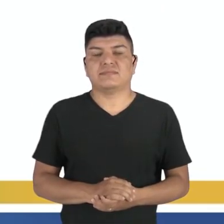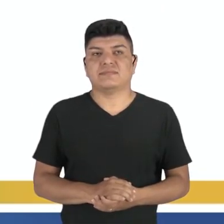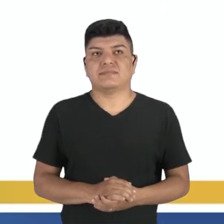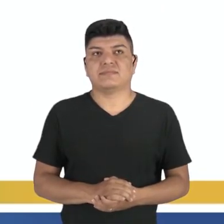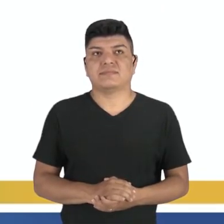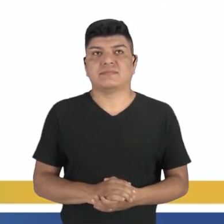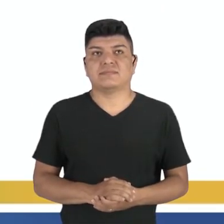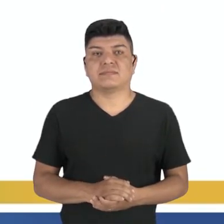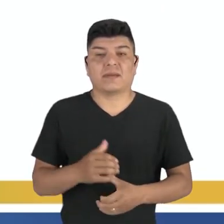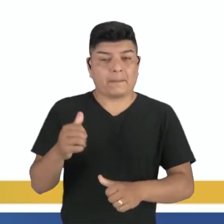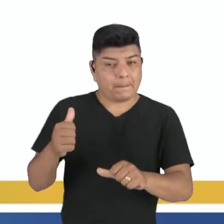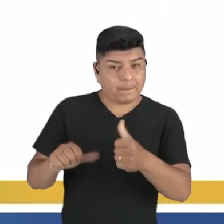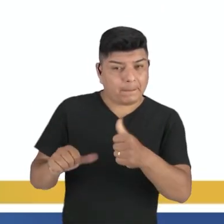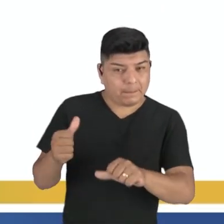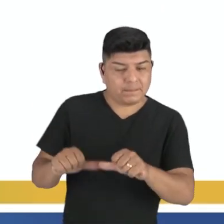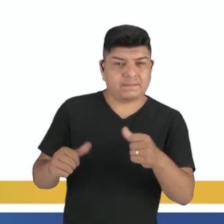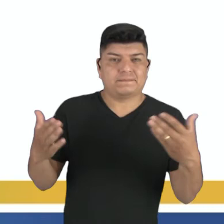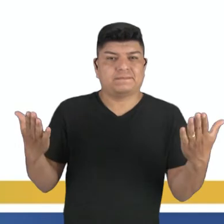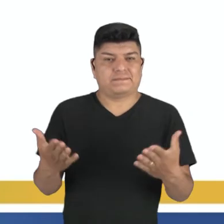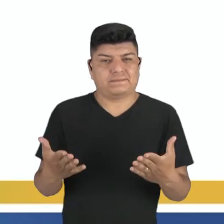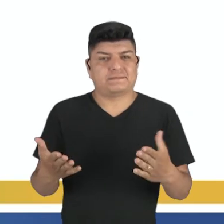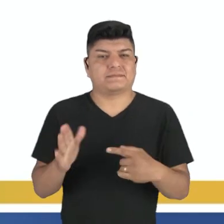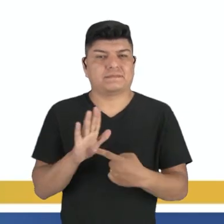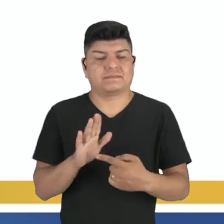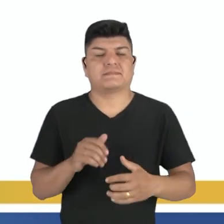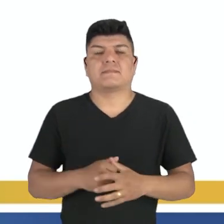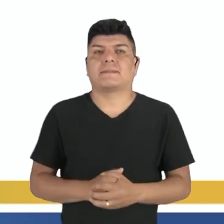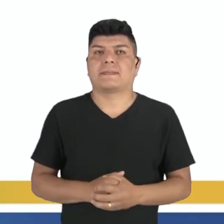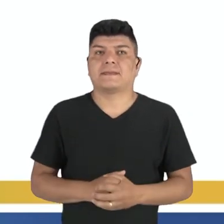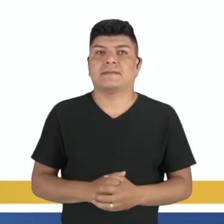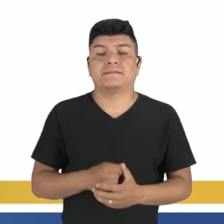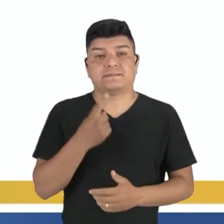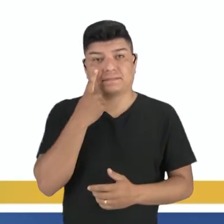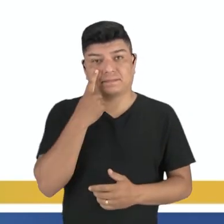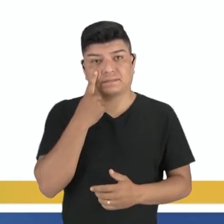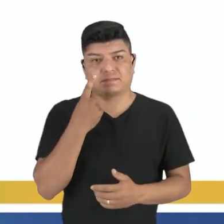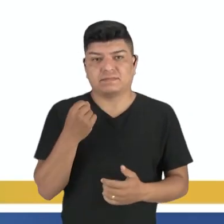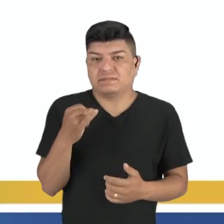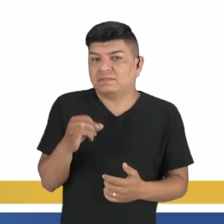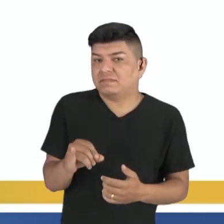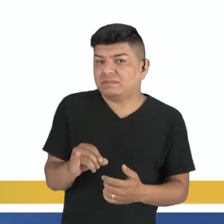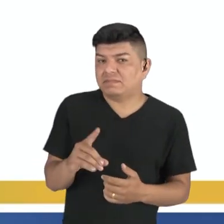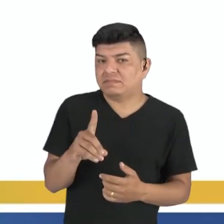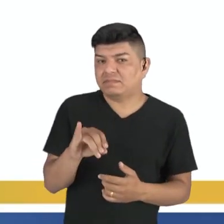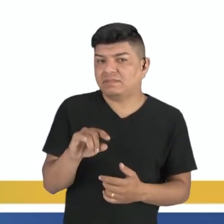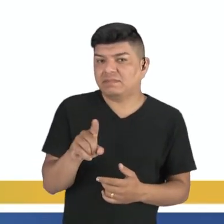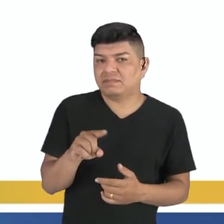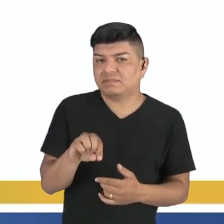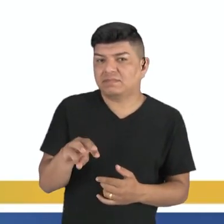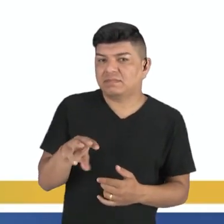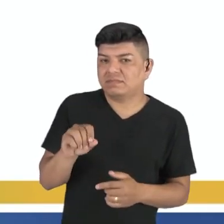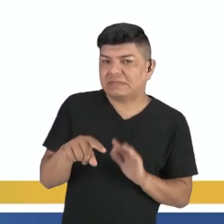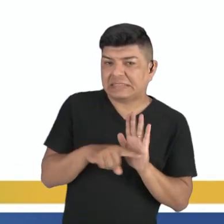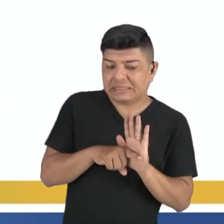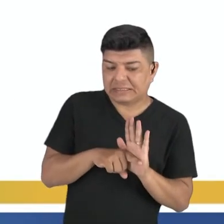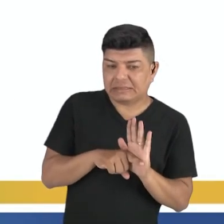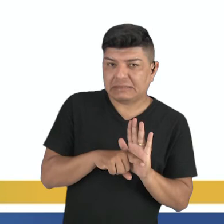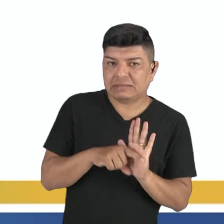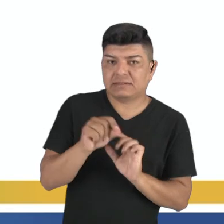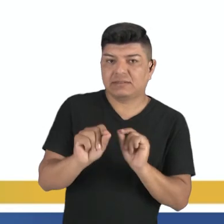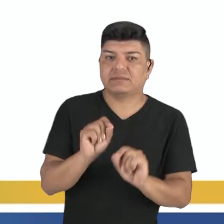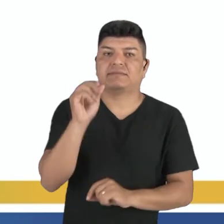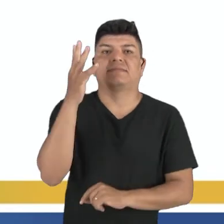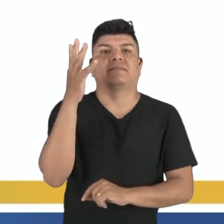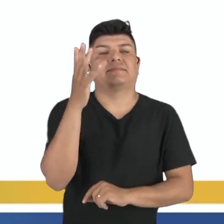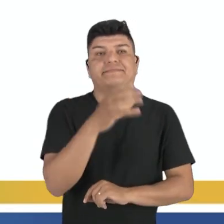Vamos, então, analisar a situação a seguir. Observe aí, e se a dízima for negativa, o que acontece?